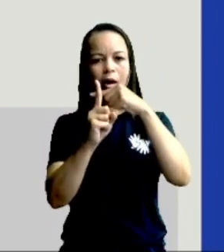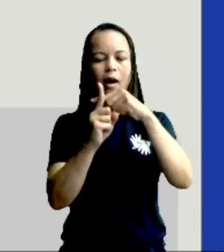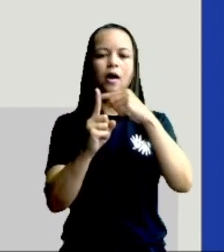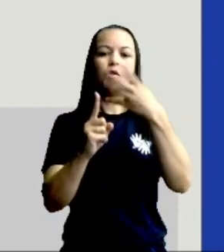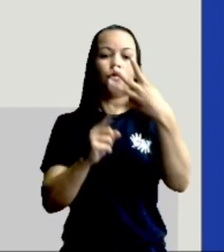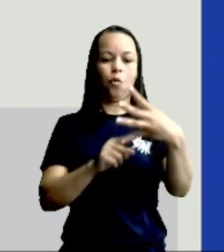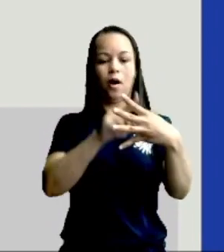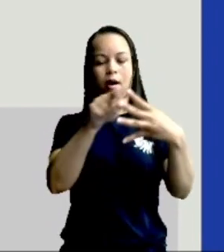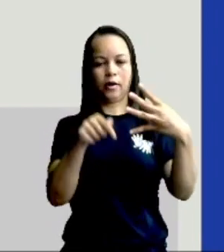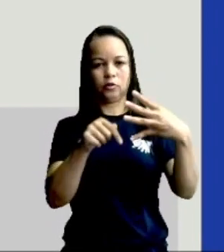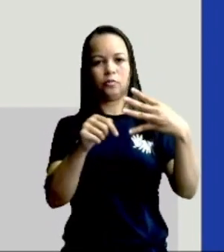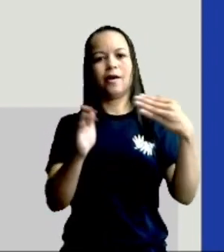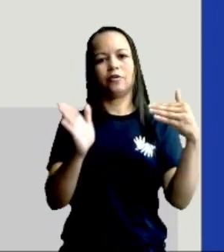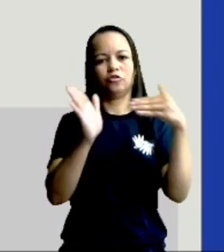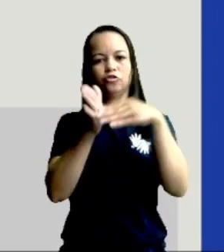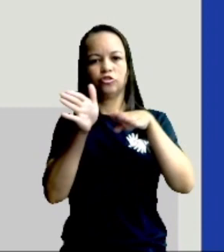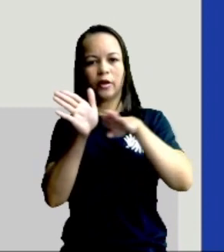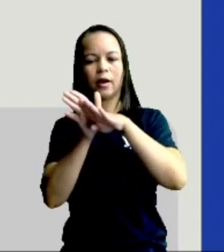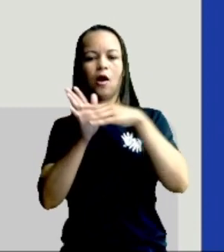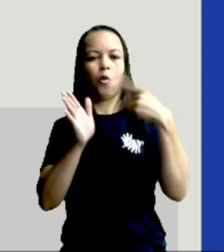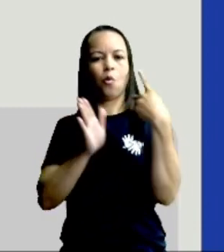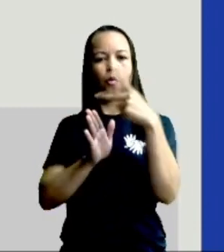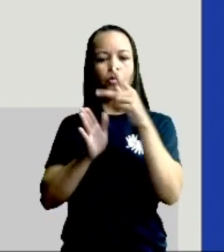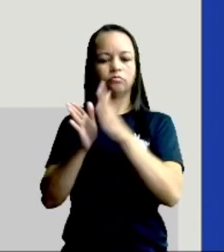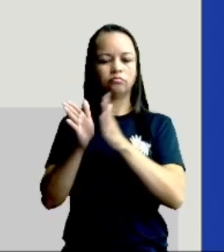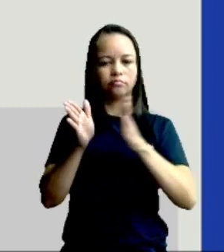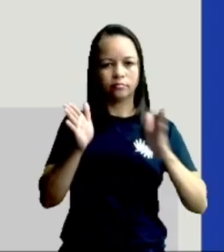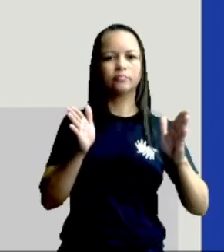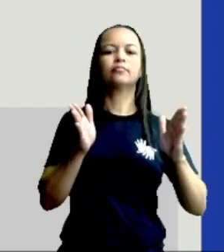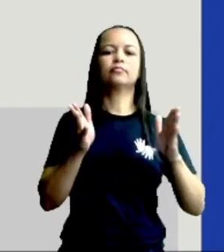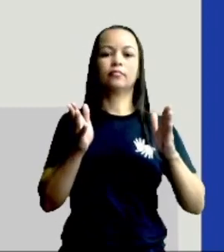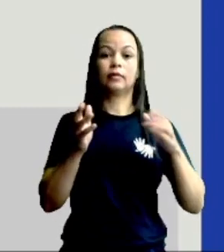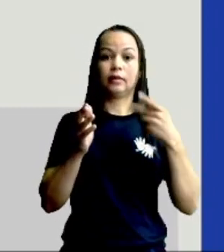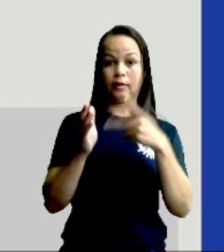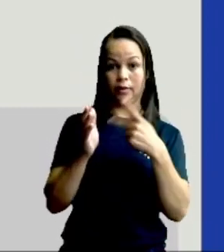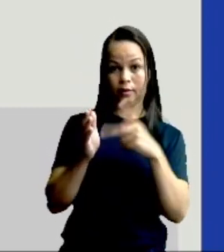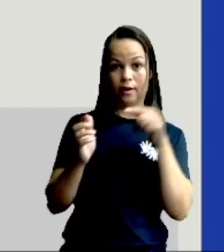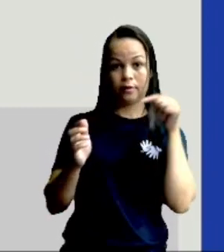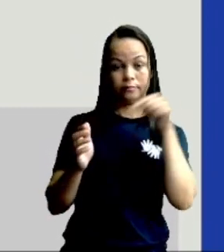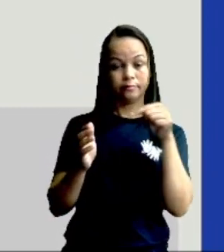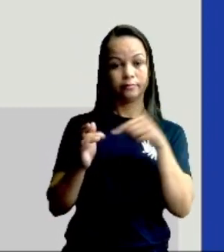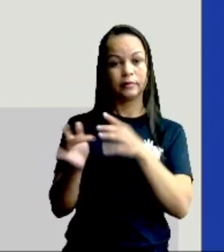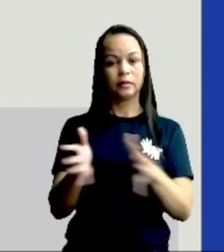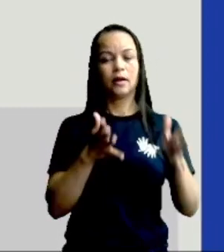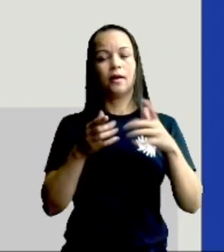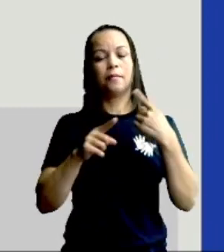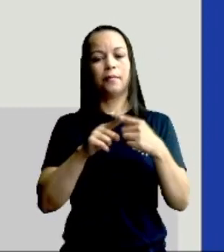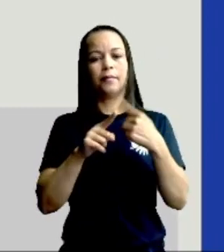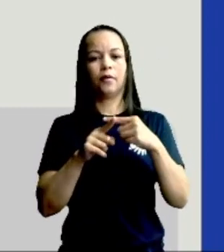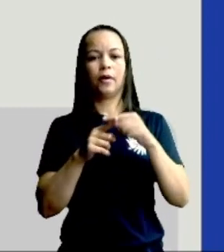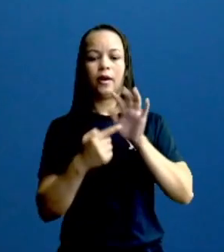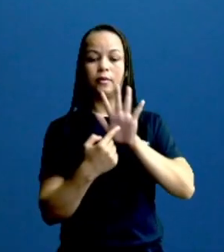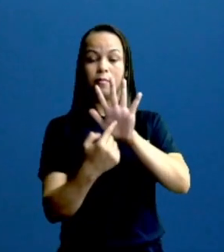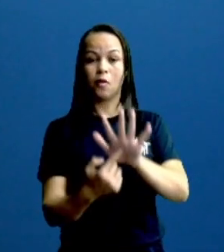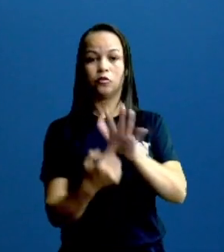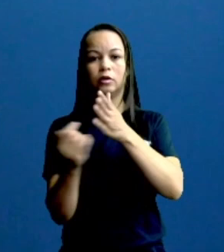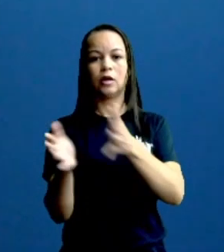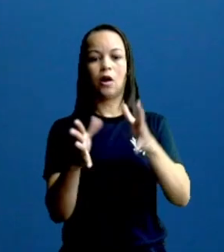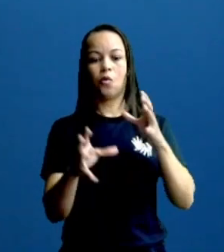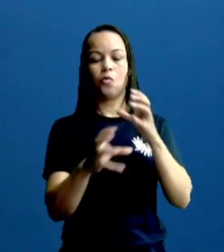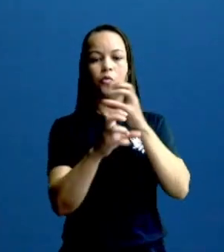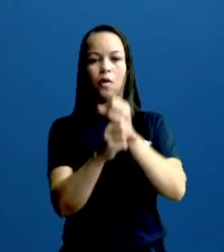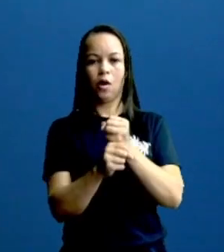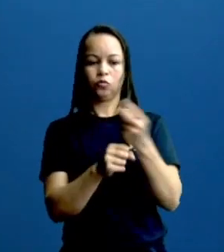para obter o próximo termo. Perceberam? Dentro dessa sequência, porque ela está me dando, ao calcular os 2